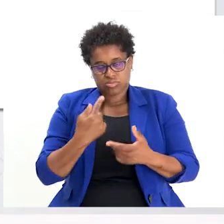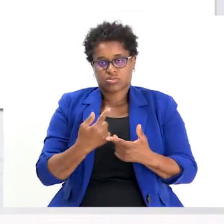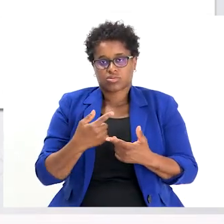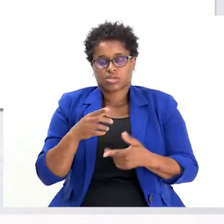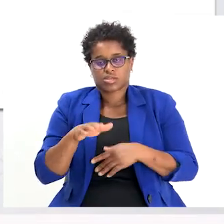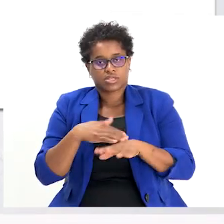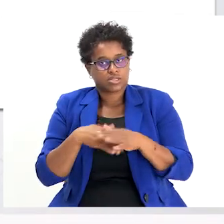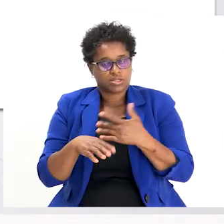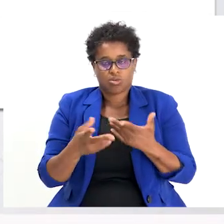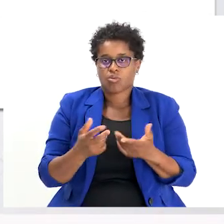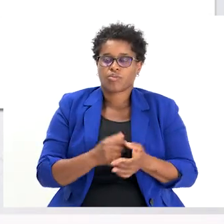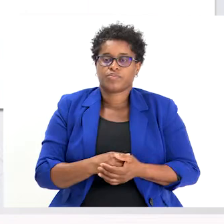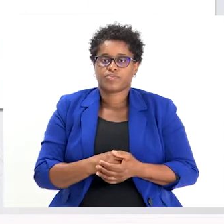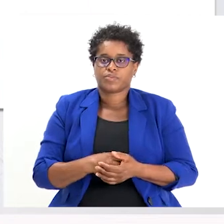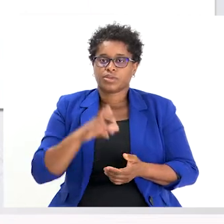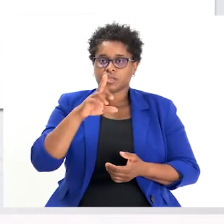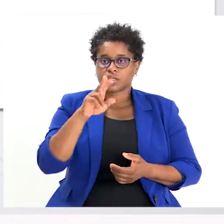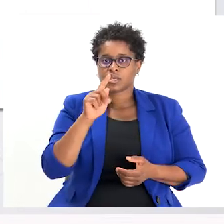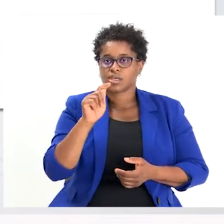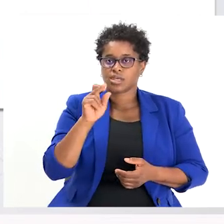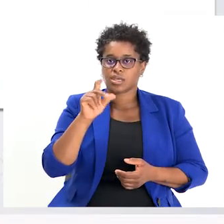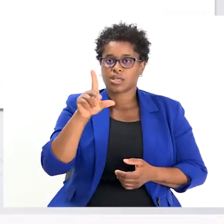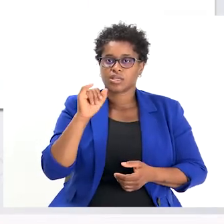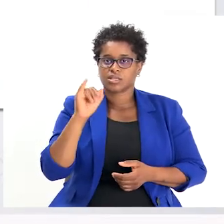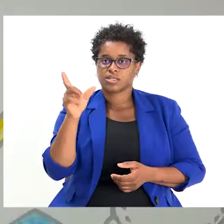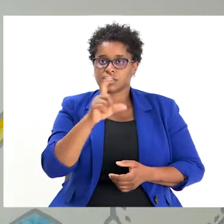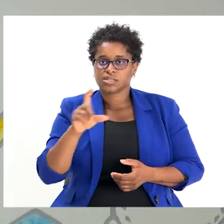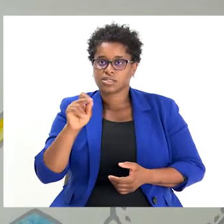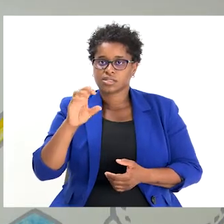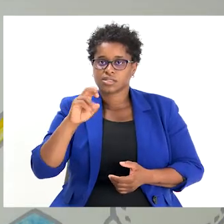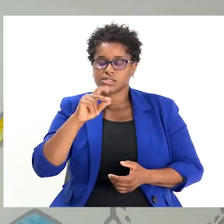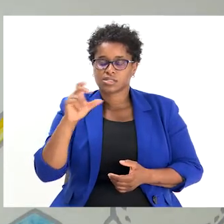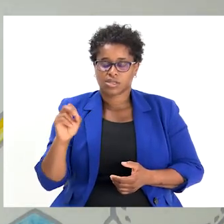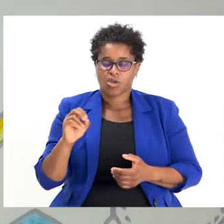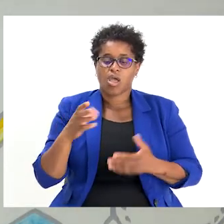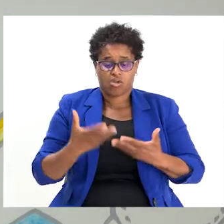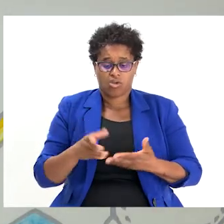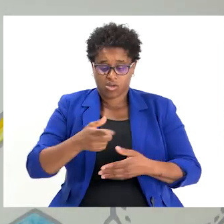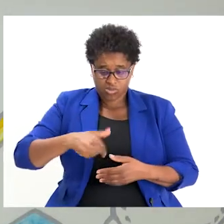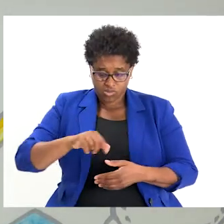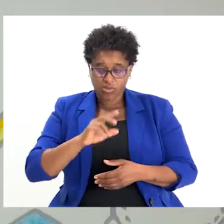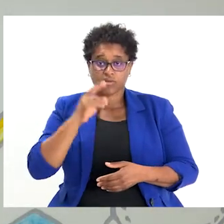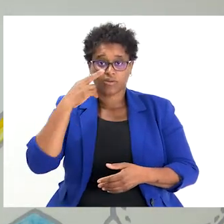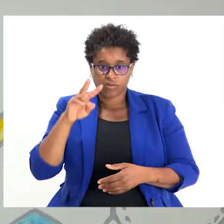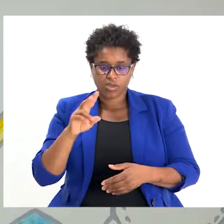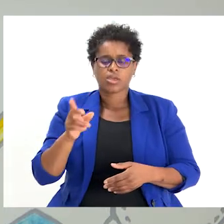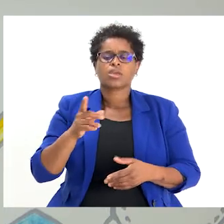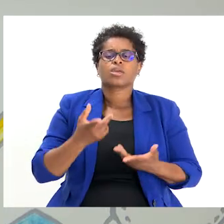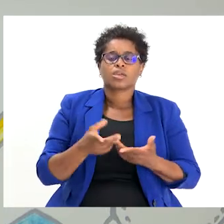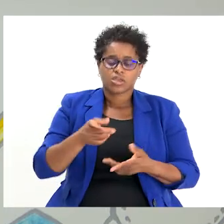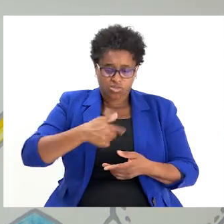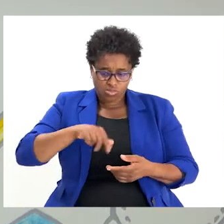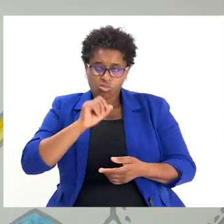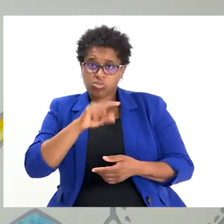autorrealização. Agora nós vamos ver que nós podemos também